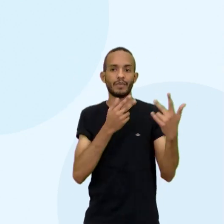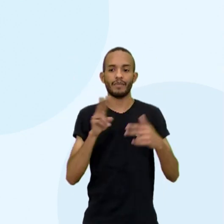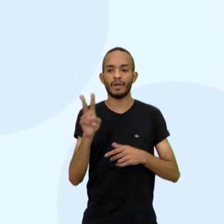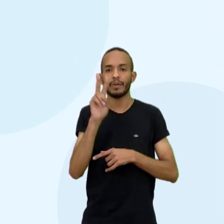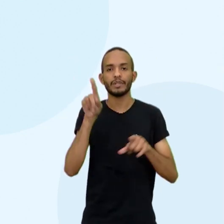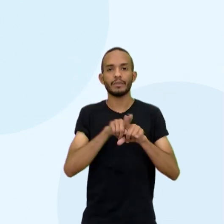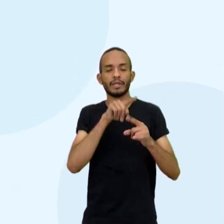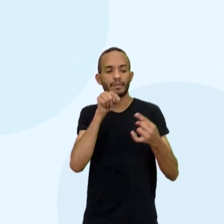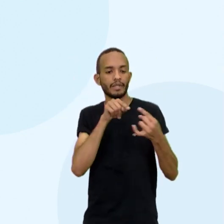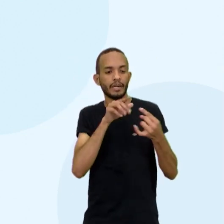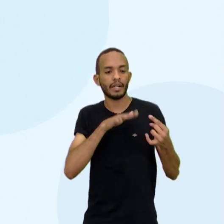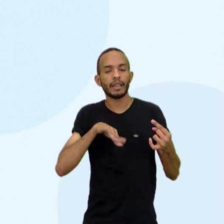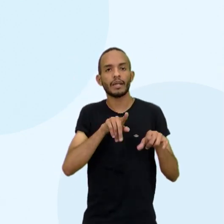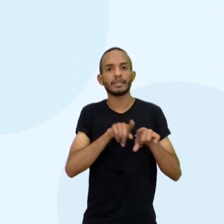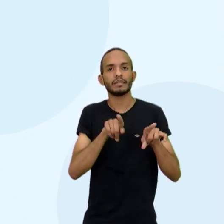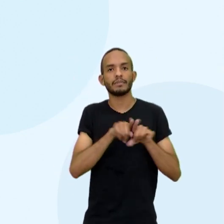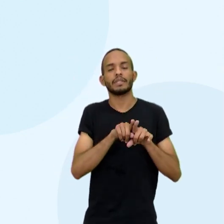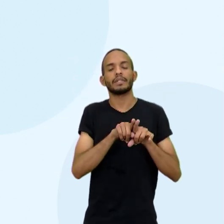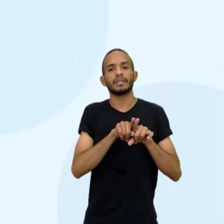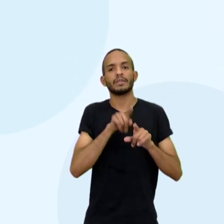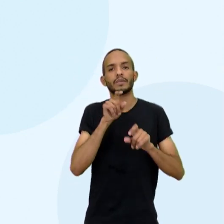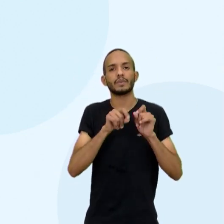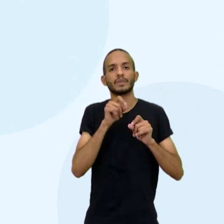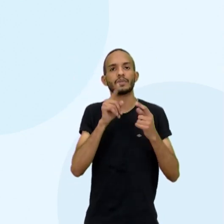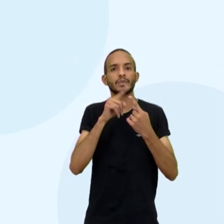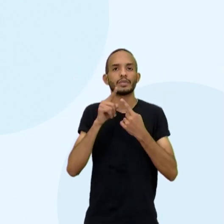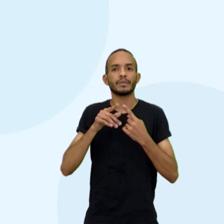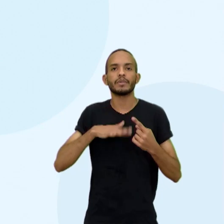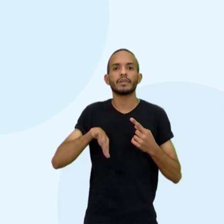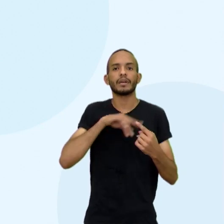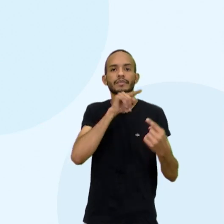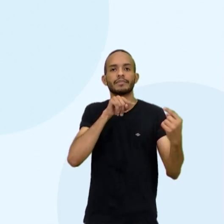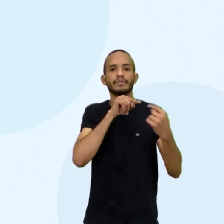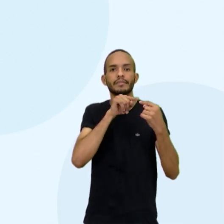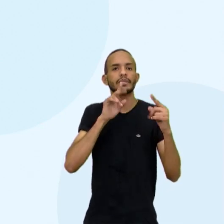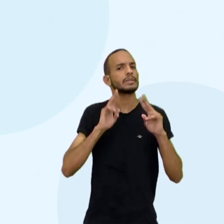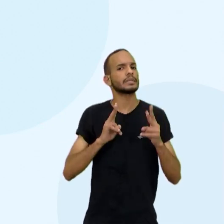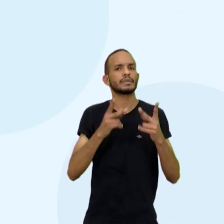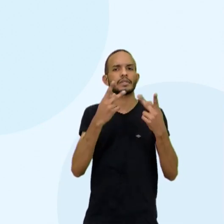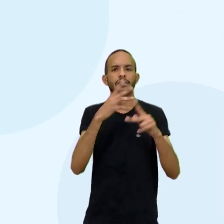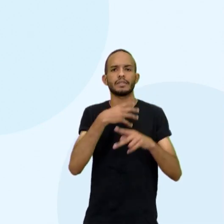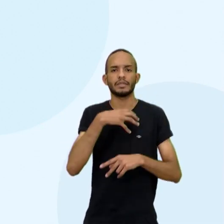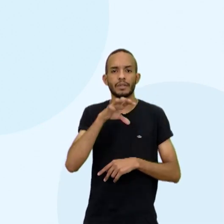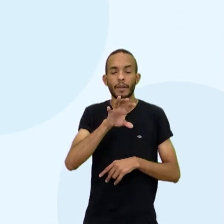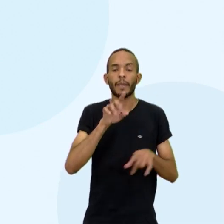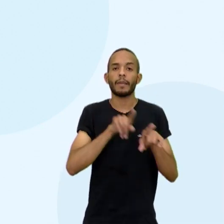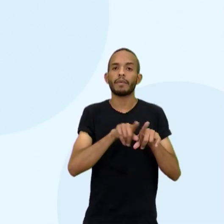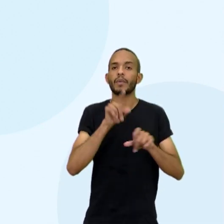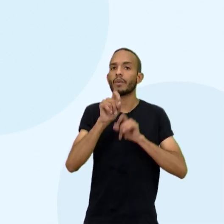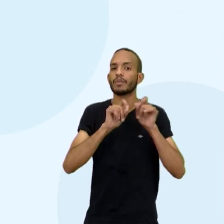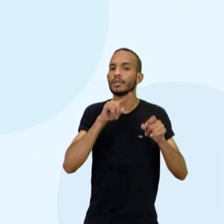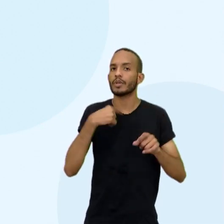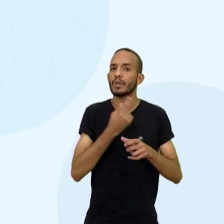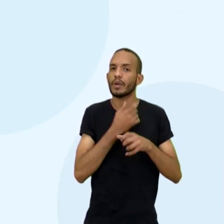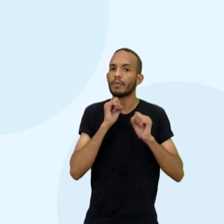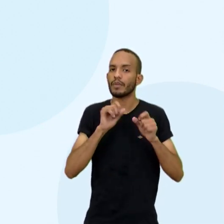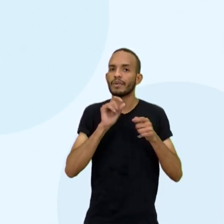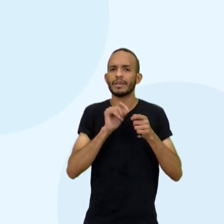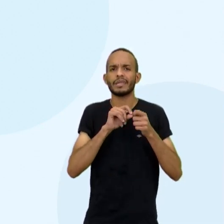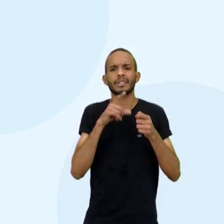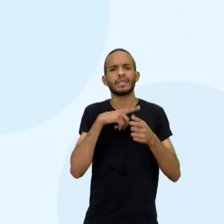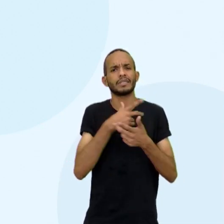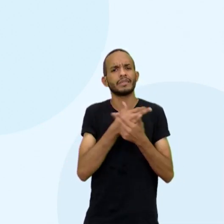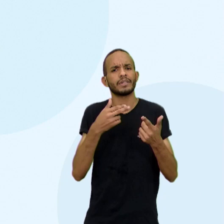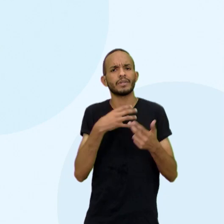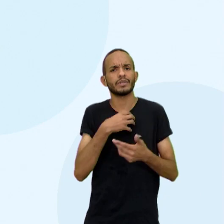O equivalente lá ao termo, ao segmento correspondente, sempre assim, tá bom? E aí, o que a gente pode fazer? Tem várias